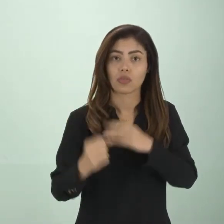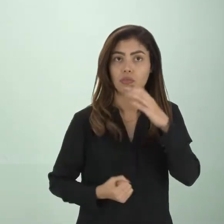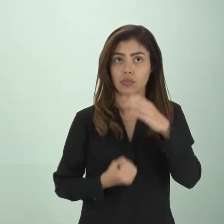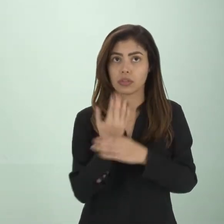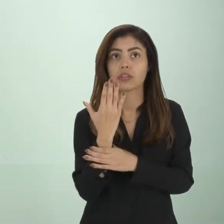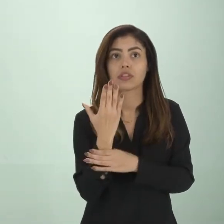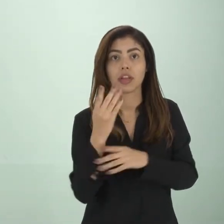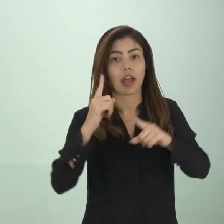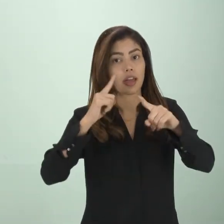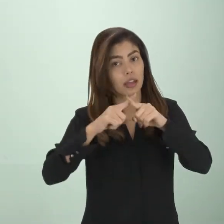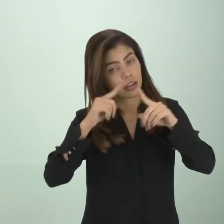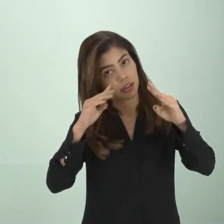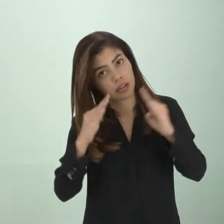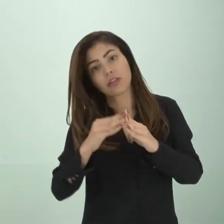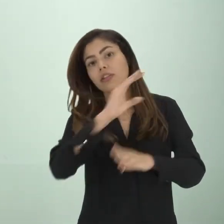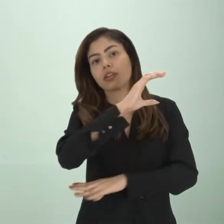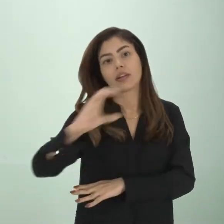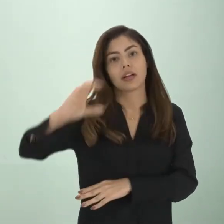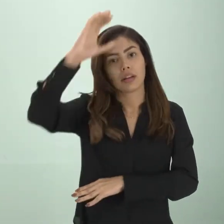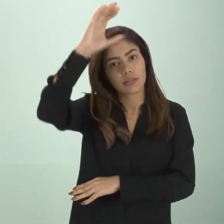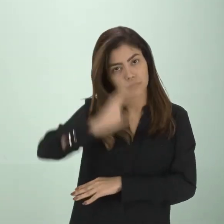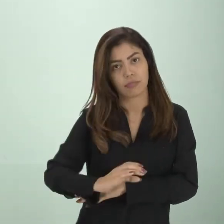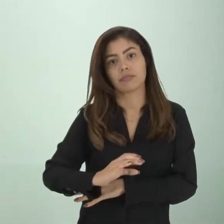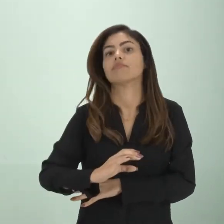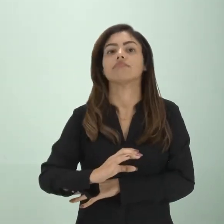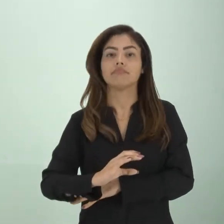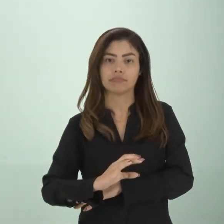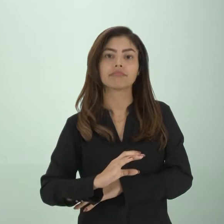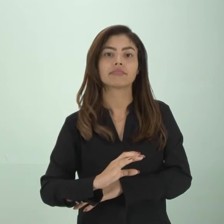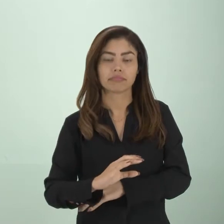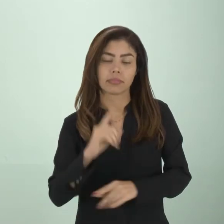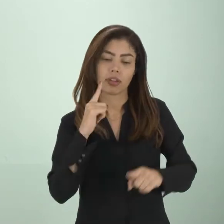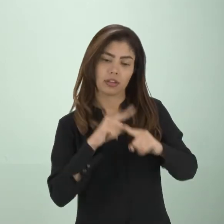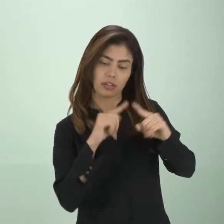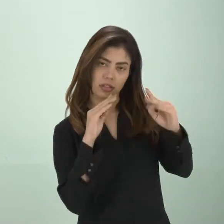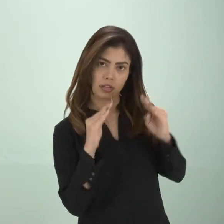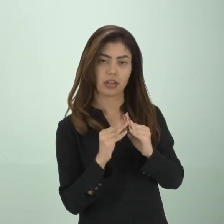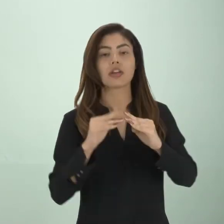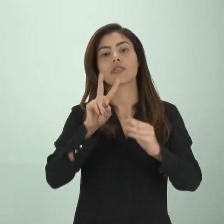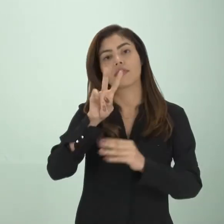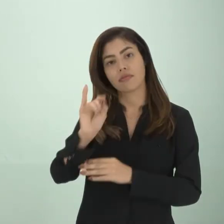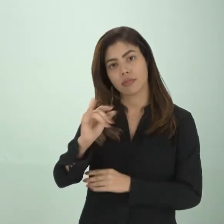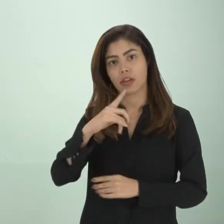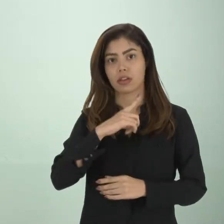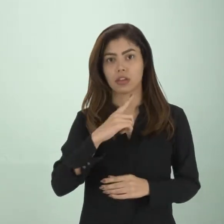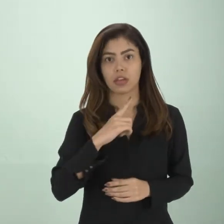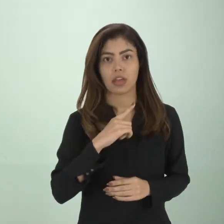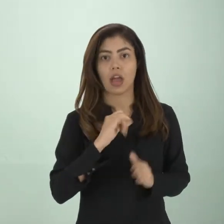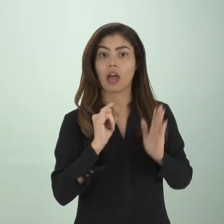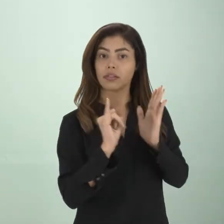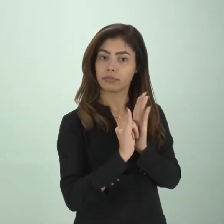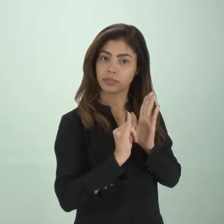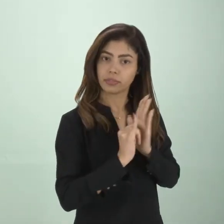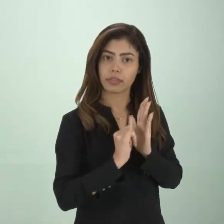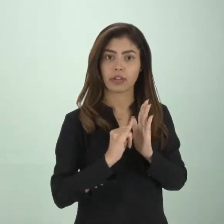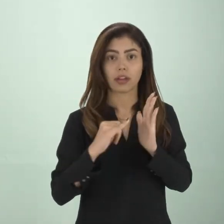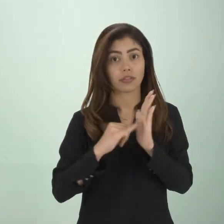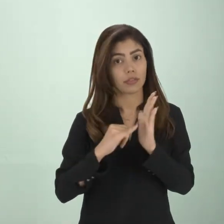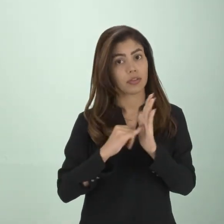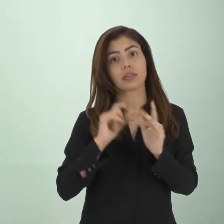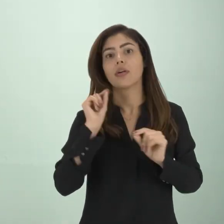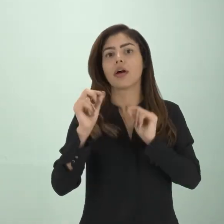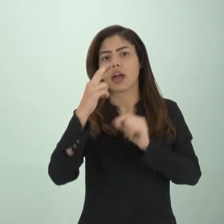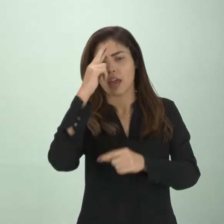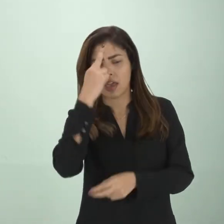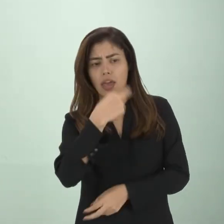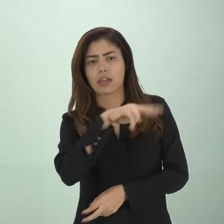surgimento da Igreja Católica. A Igreja ela vai ser a instituição responsável